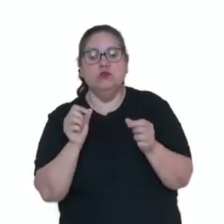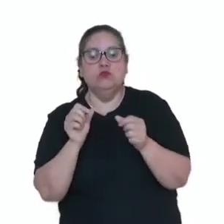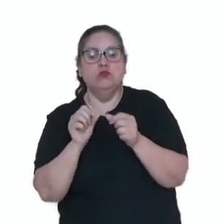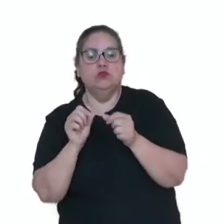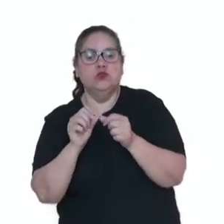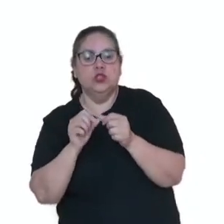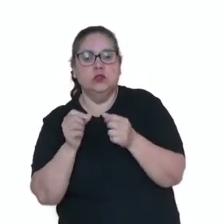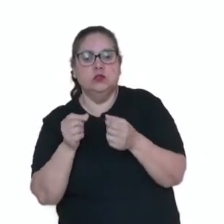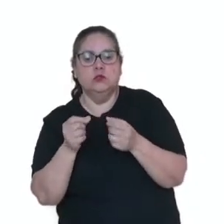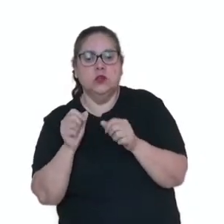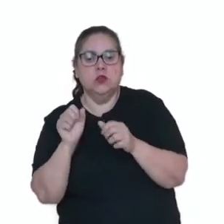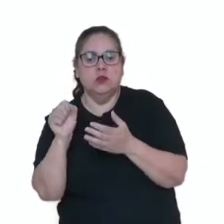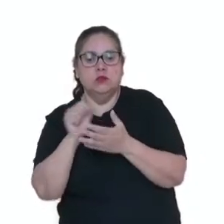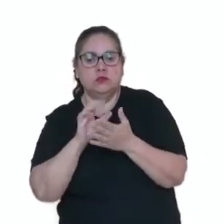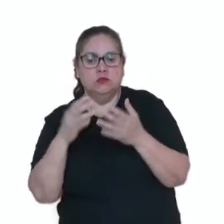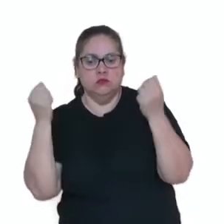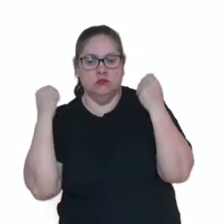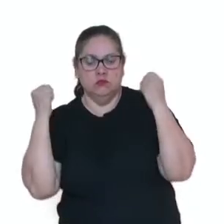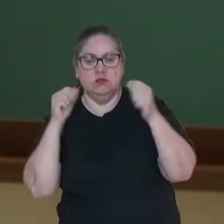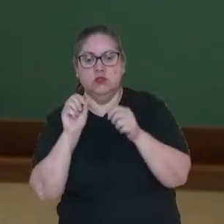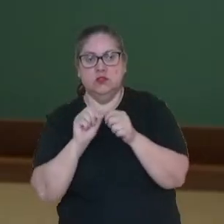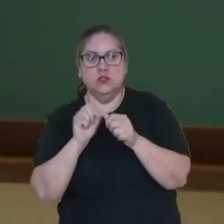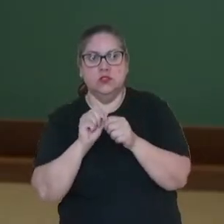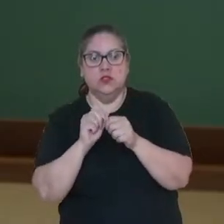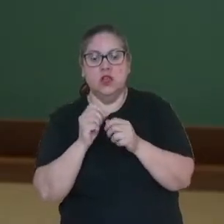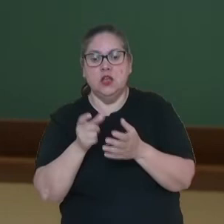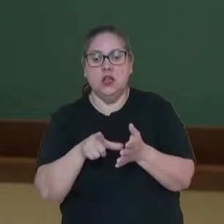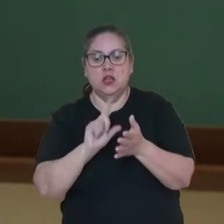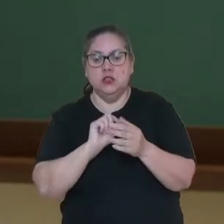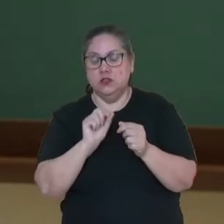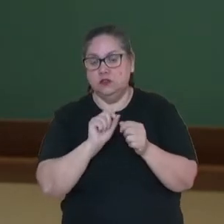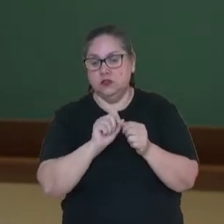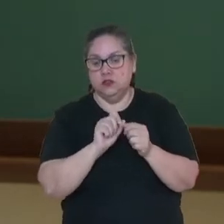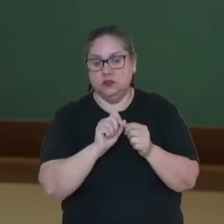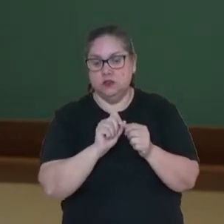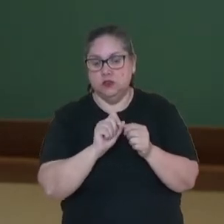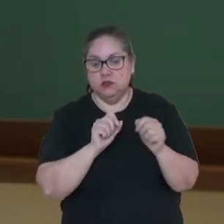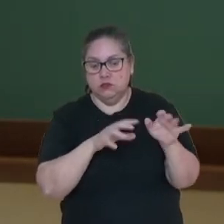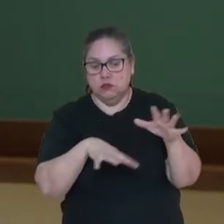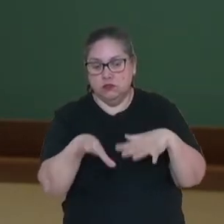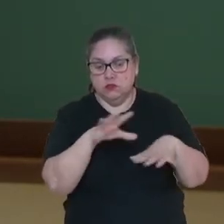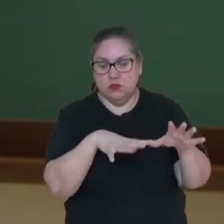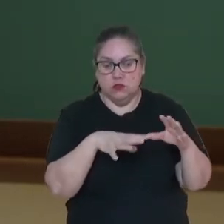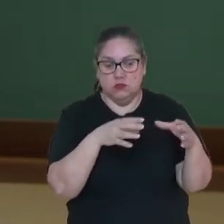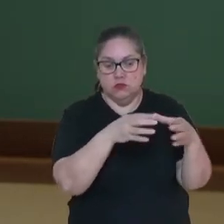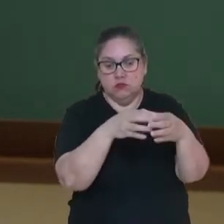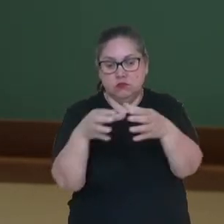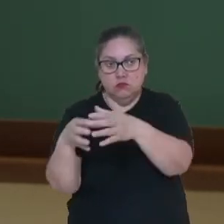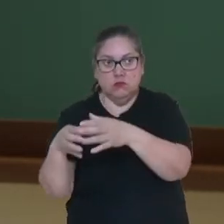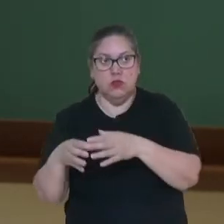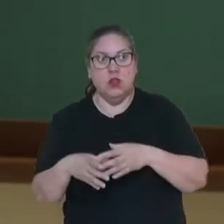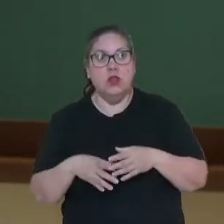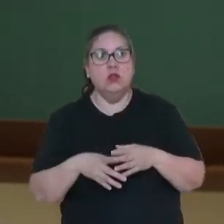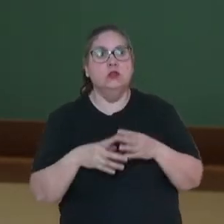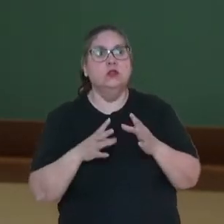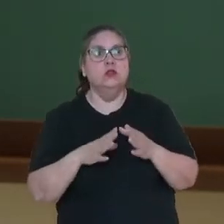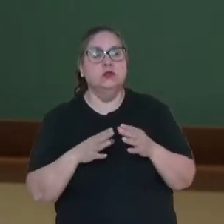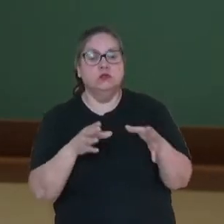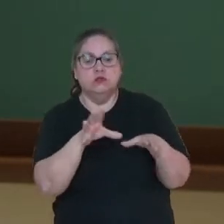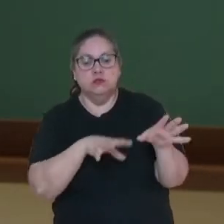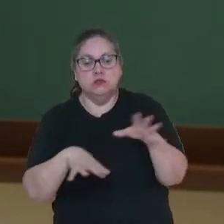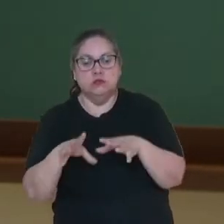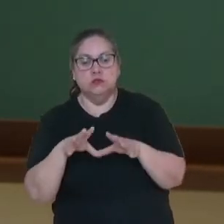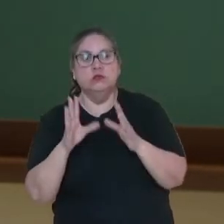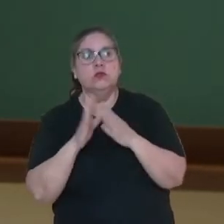função, um exercício para vocês realizar. Então, antes de fazer, vamos ter que organizar as estações. Então, olha lá, organizando as